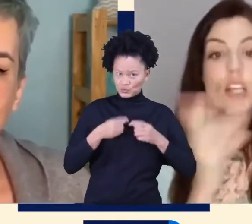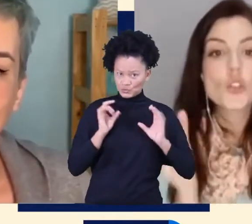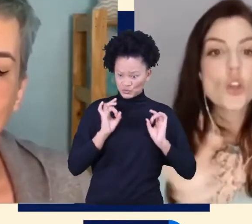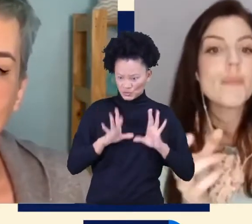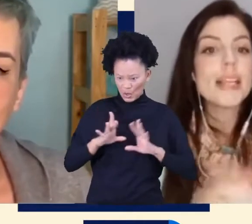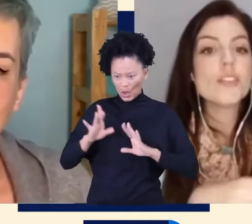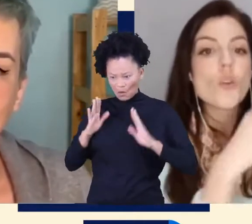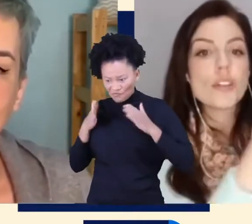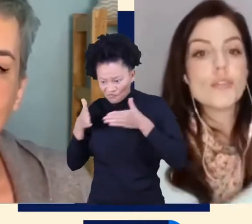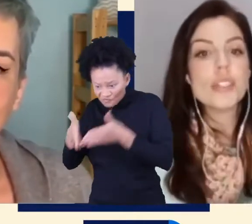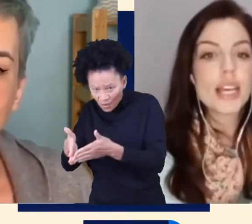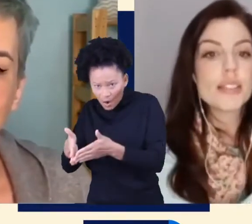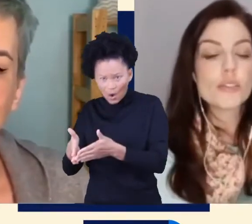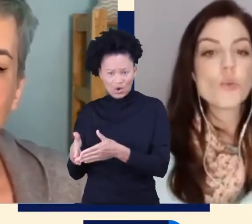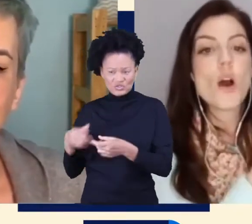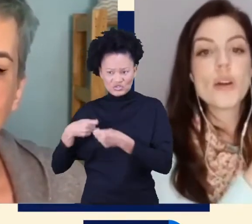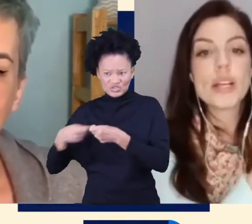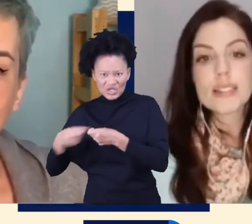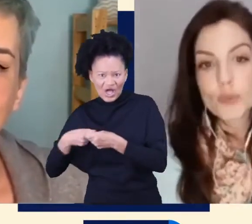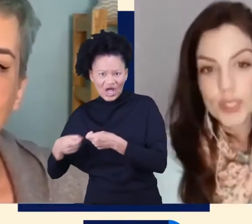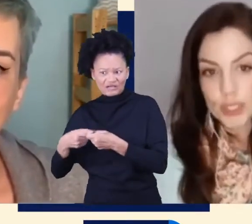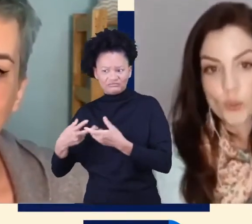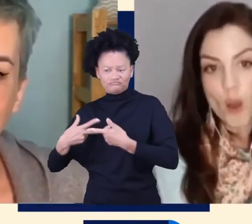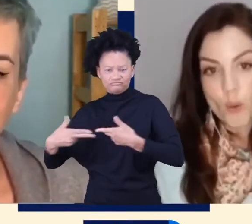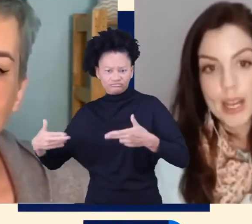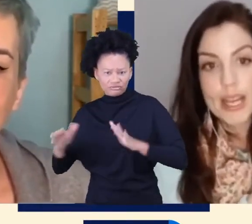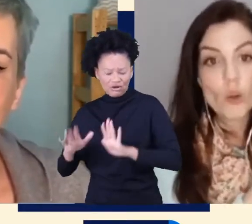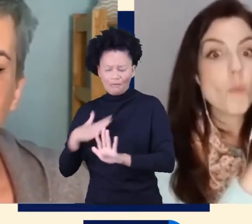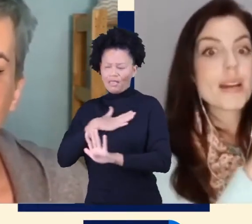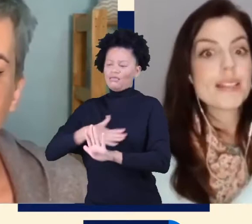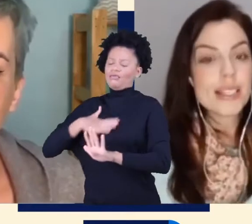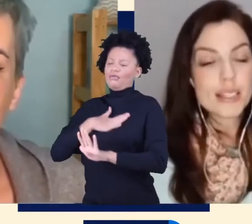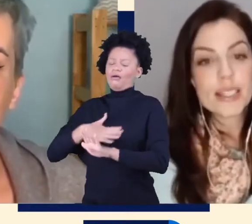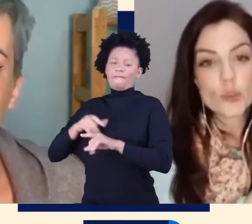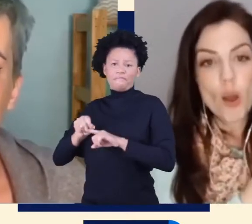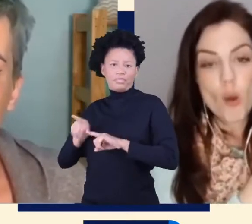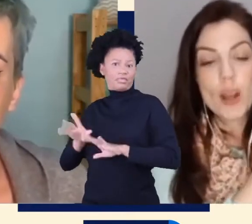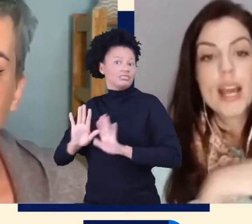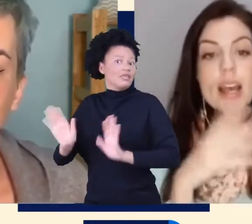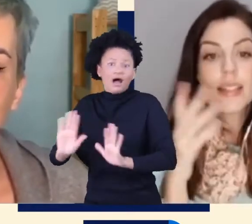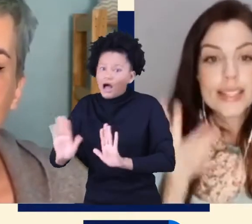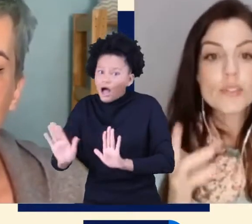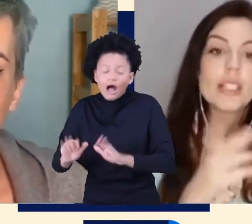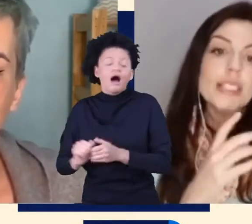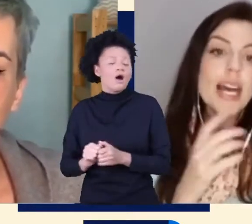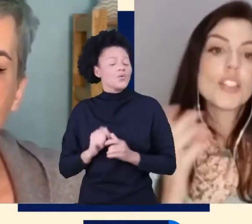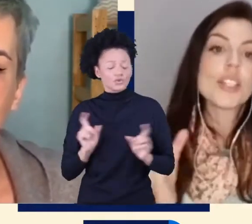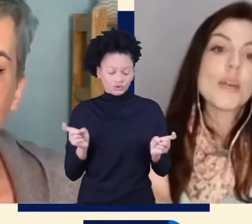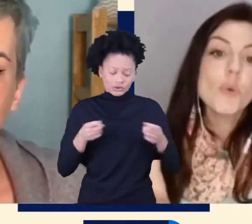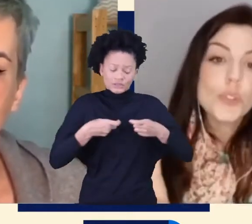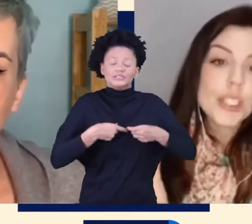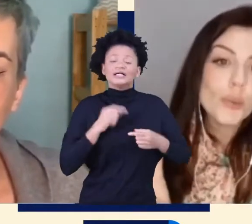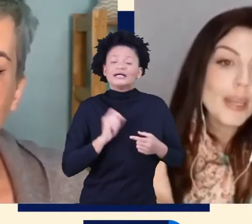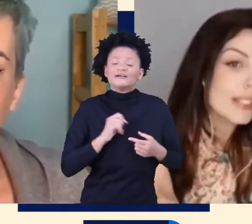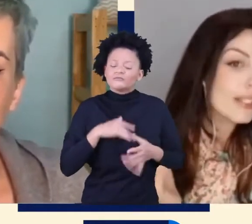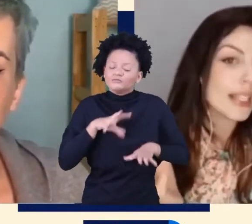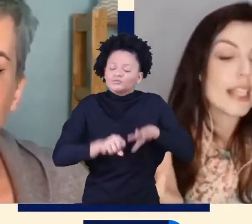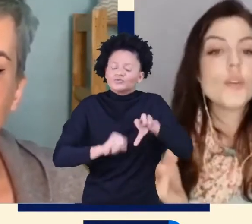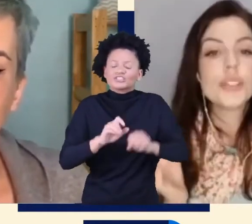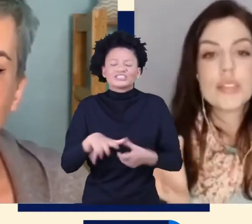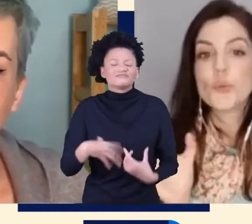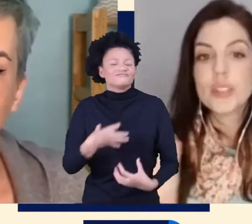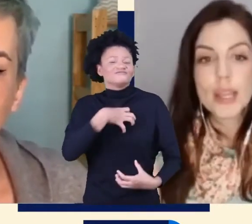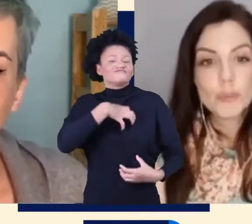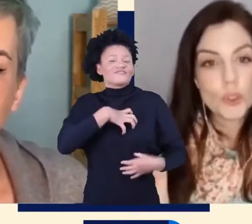ver somente com atividade sexual, relação sexual, com prazer sexual. Sexualidade é essa busca do bem-estar